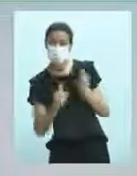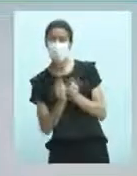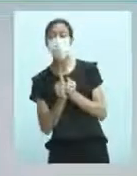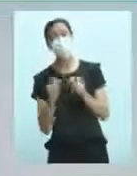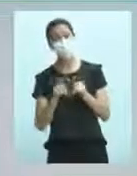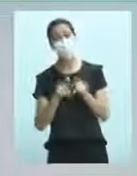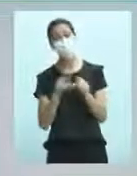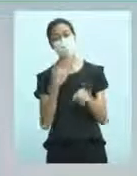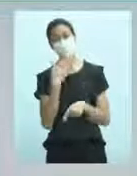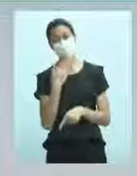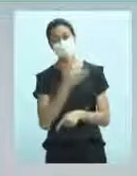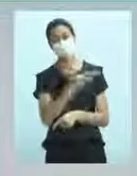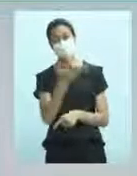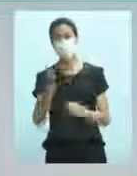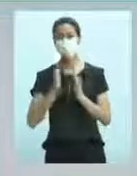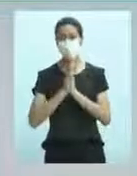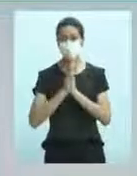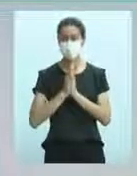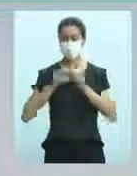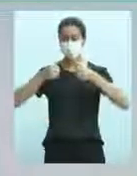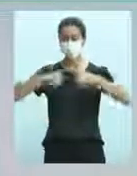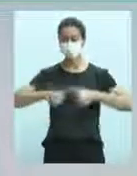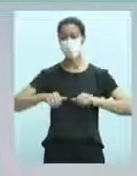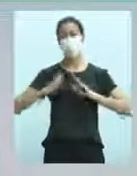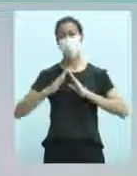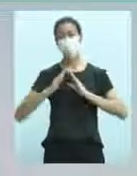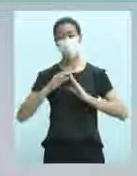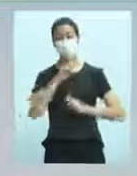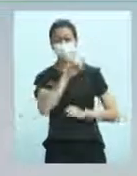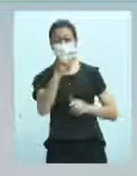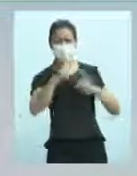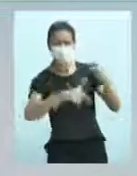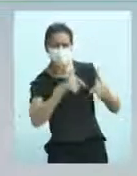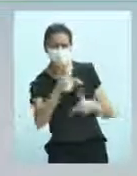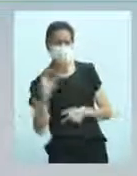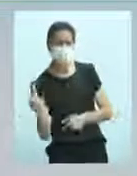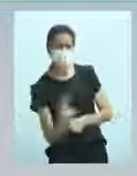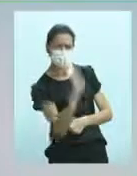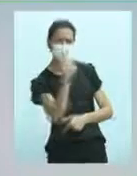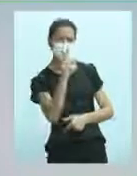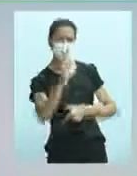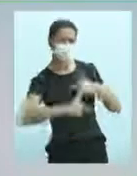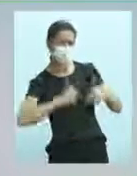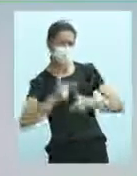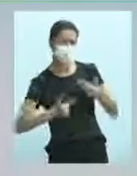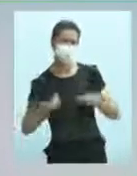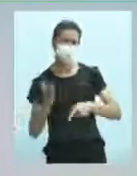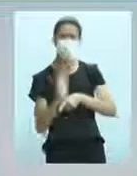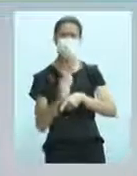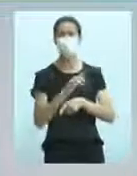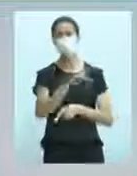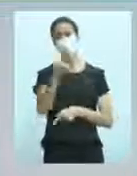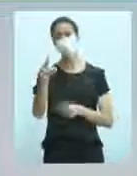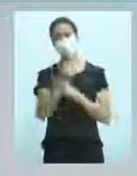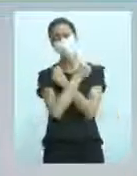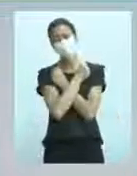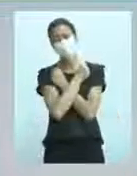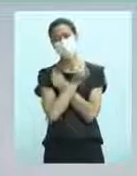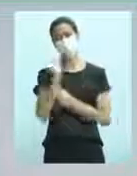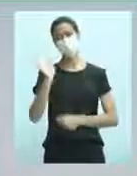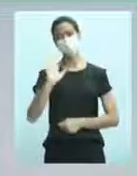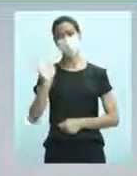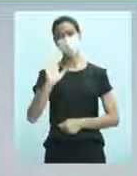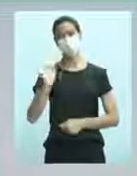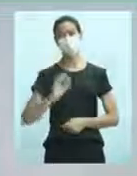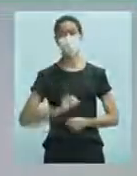vocês valorizam aqueles que estão hoje trabalhando 4 horas por dia um abraço meu